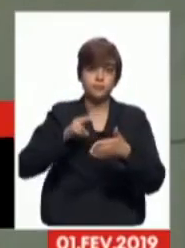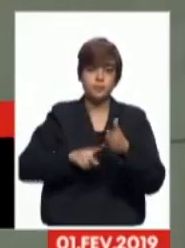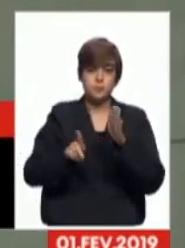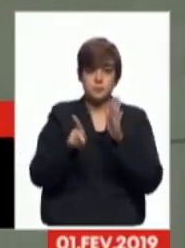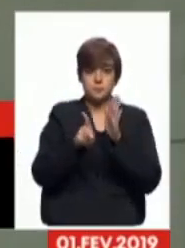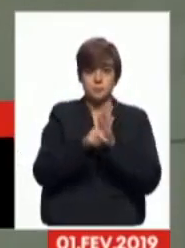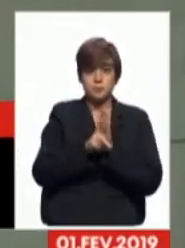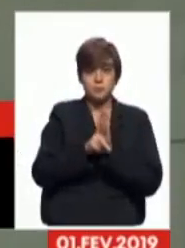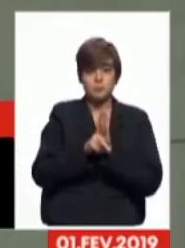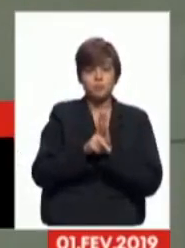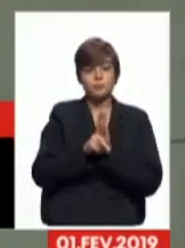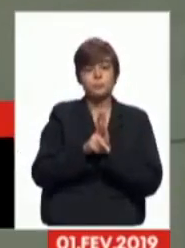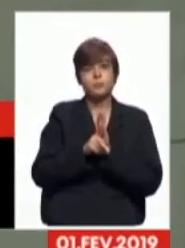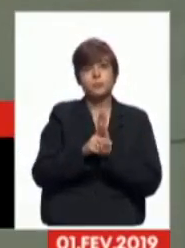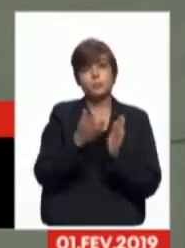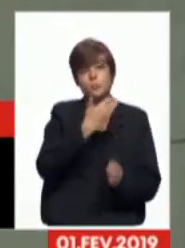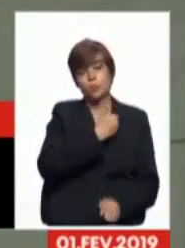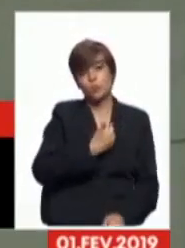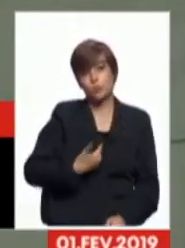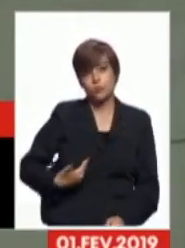governamental.